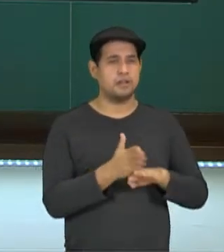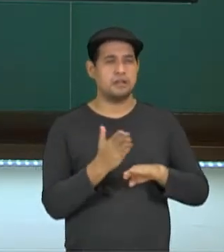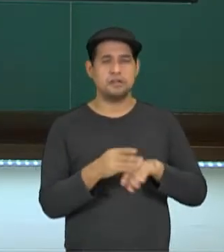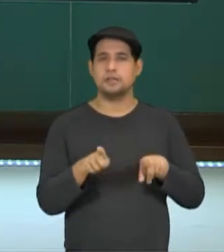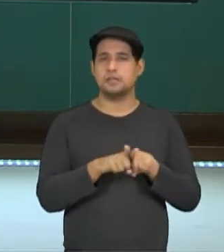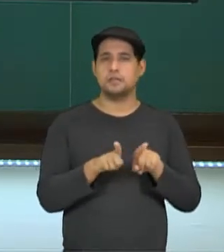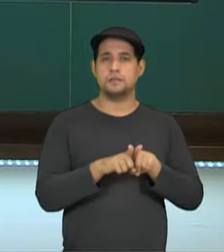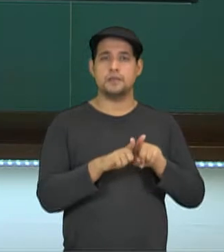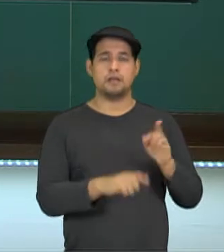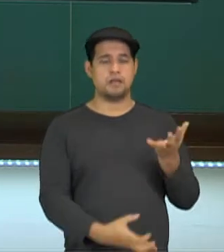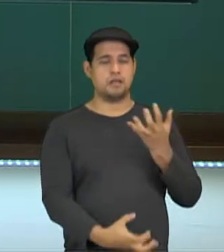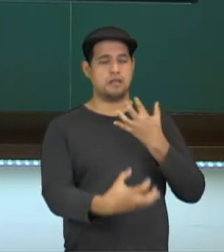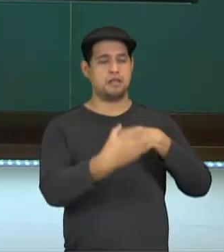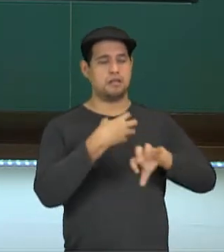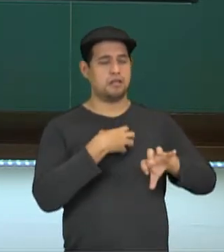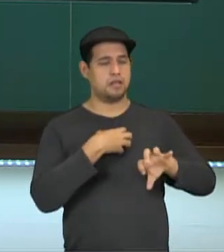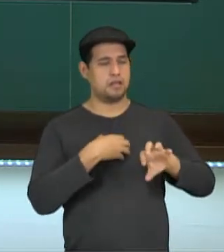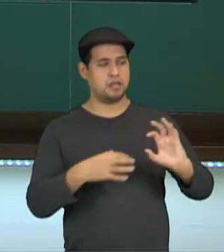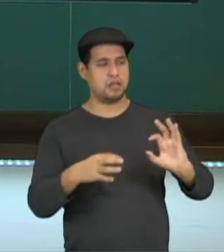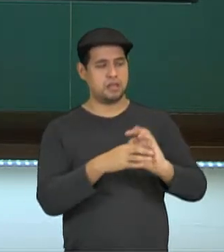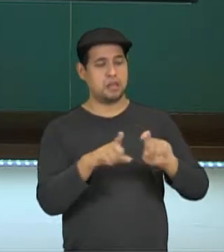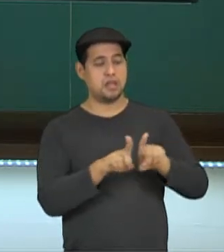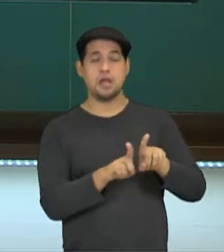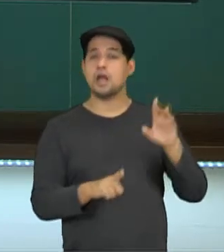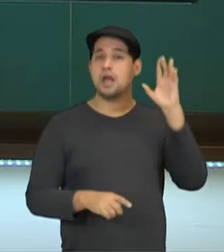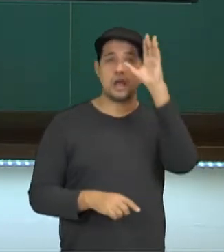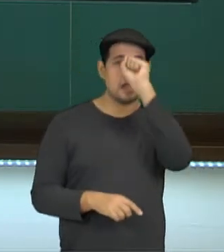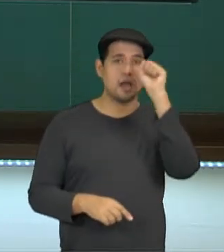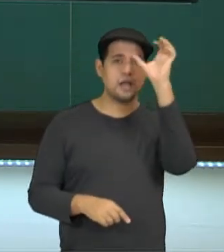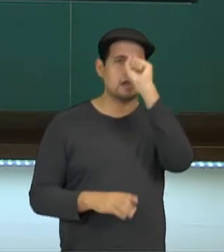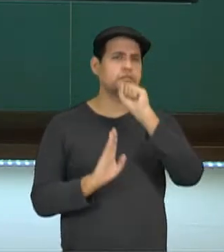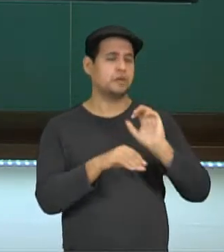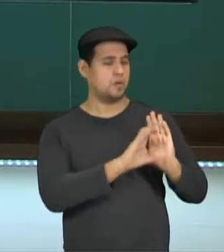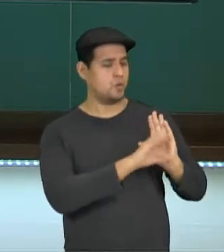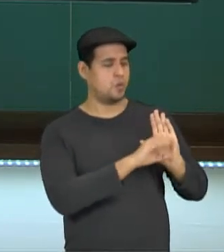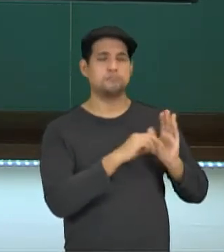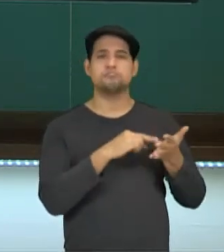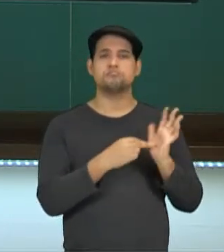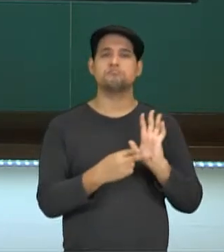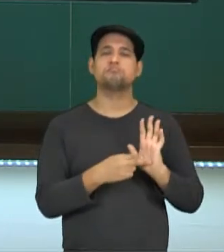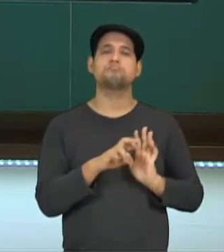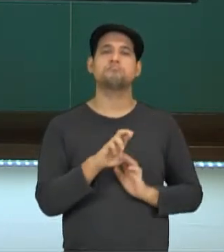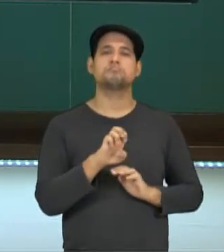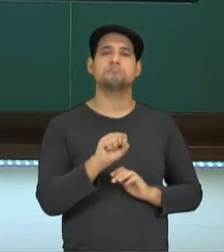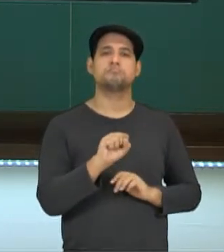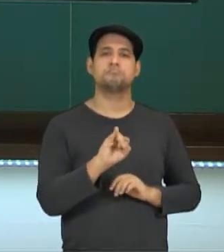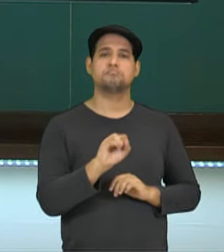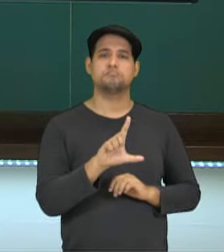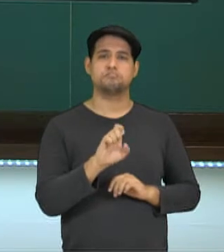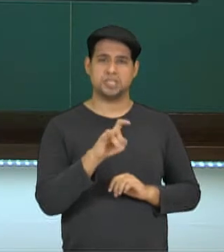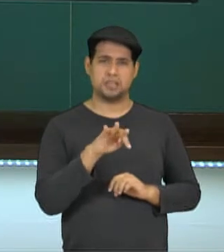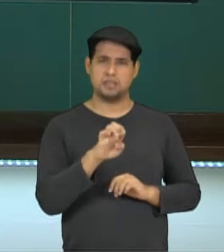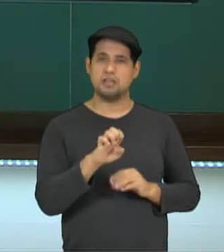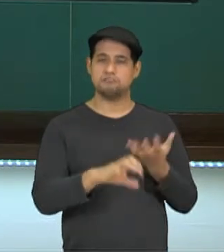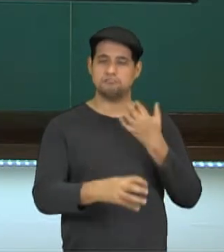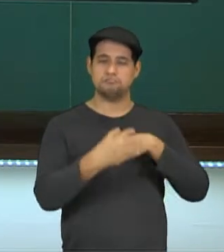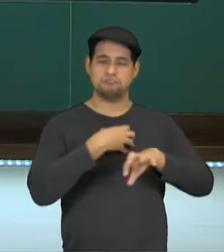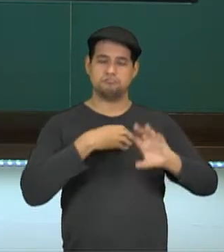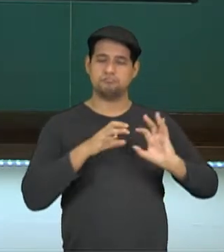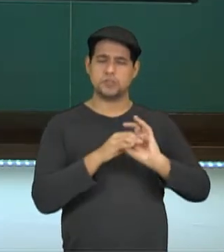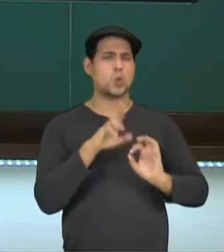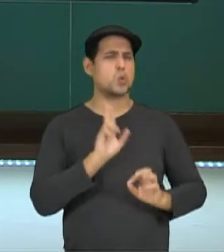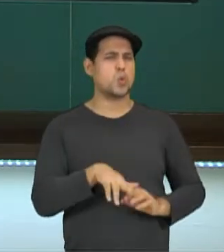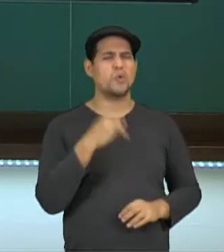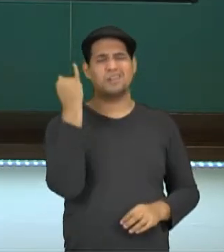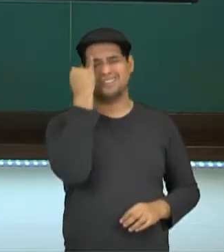a resiliência no seu dia a dia. Nós agora aprendemos o conceito de ser resiliente, né? De tentar jamais desistir,